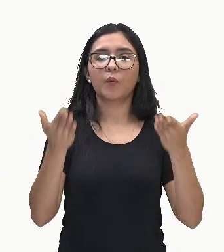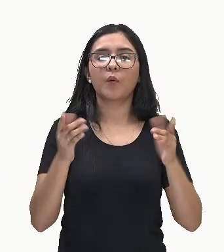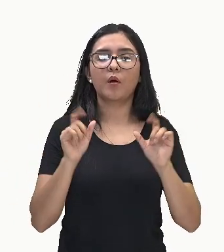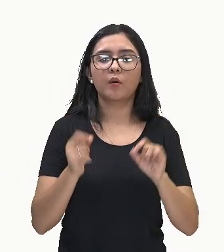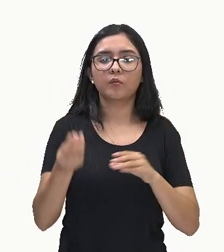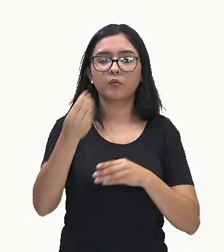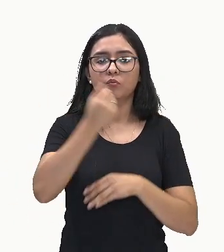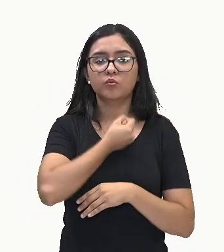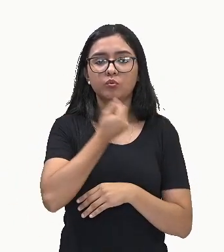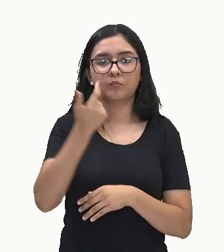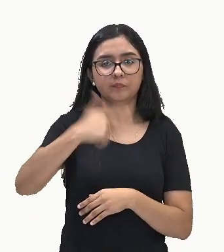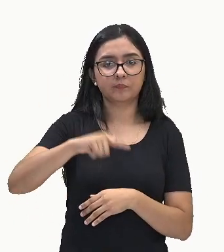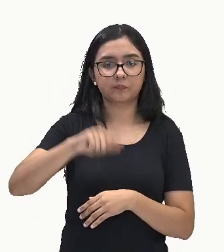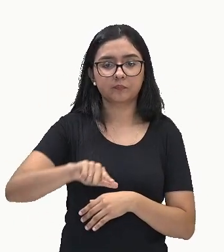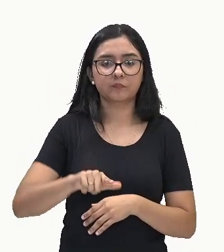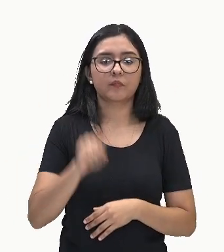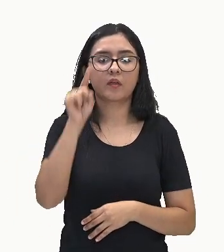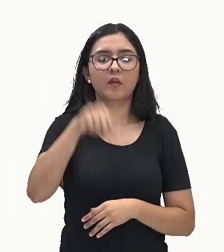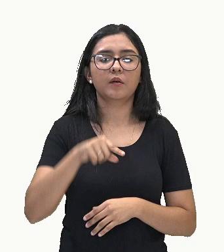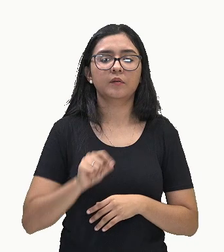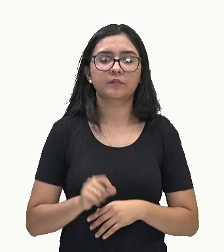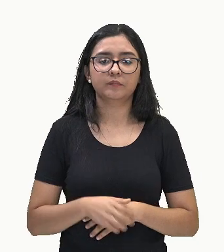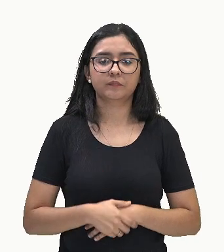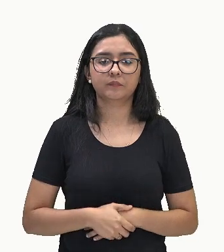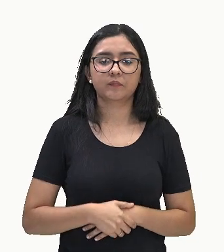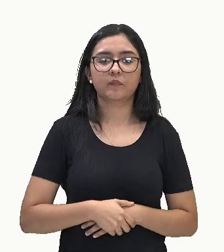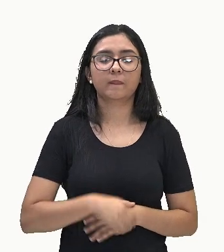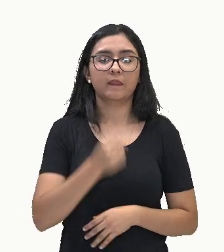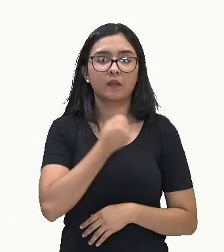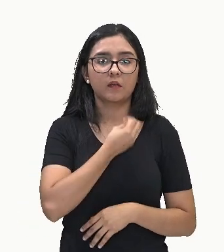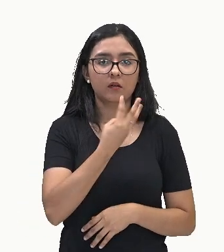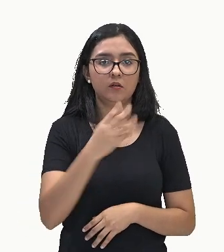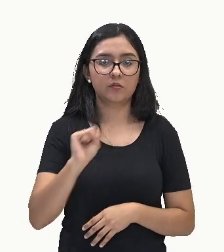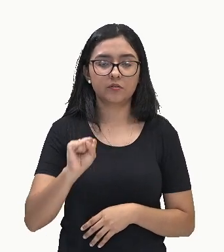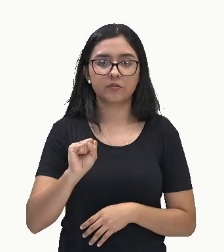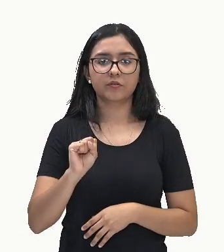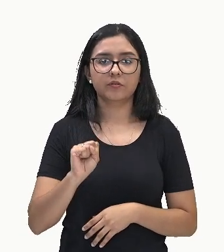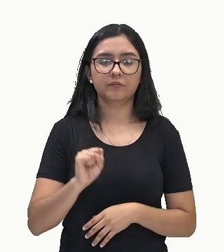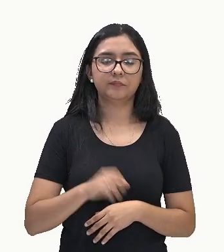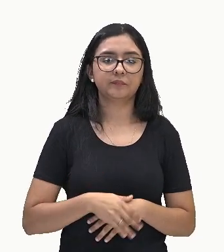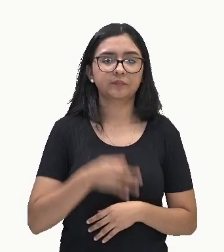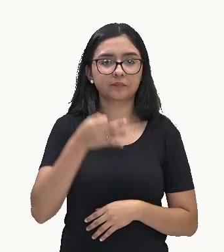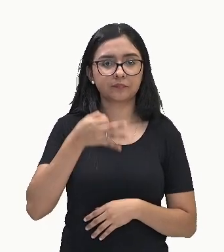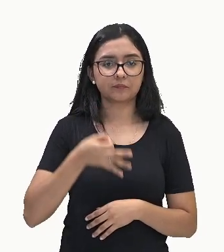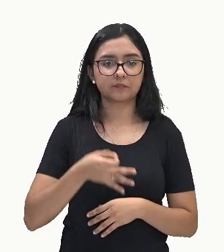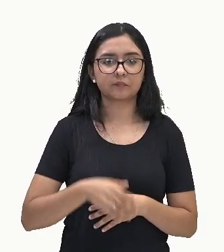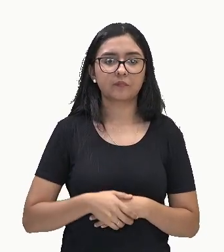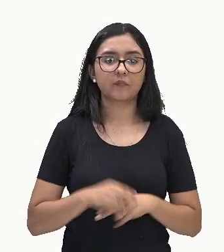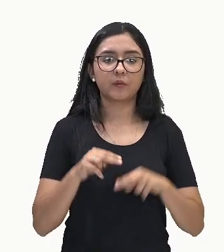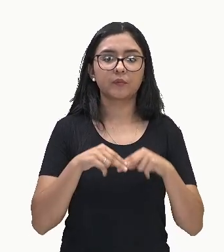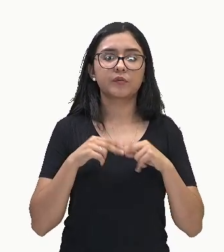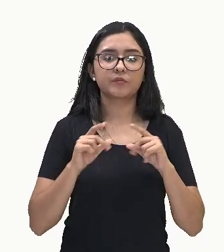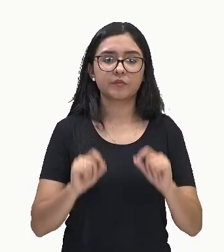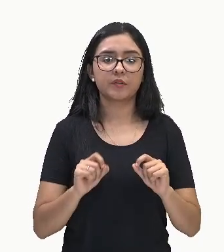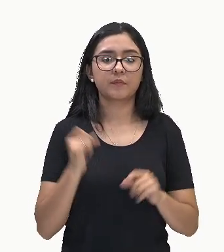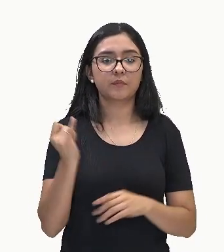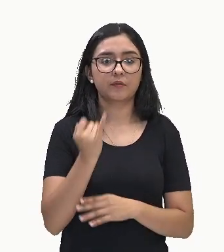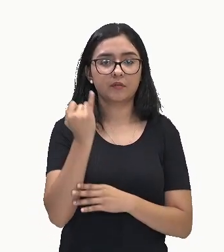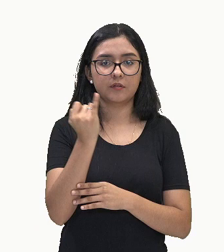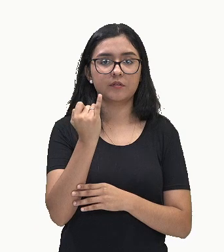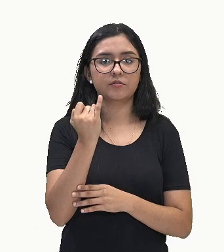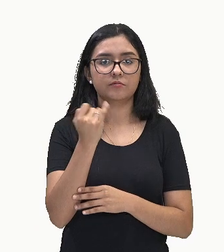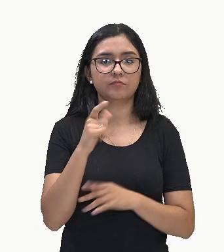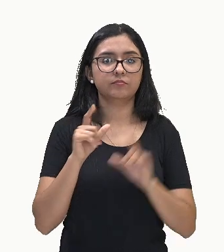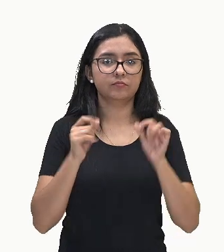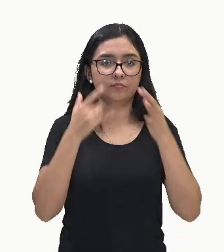conjunto que mais se repetiu aqui foi quem o 38 correto Por isso que é importante a gente